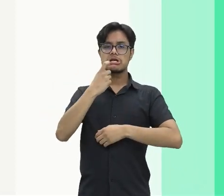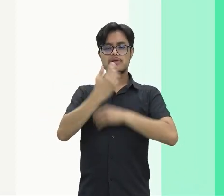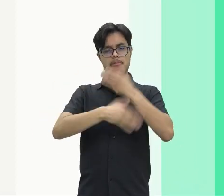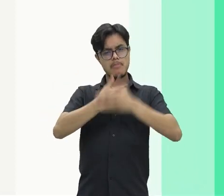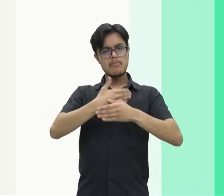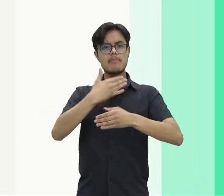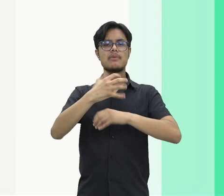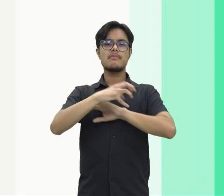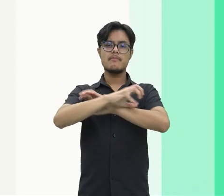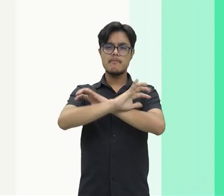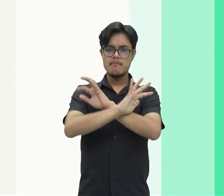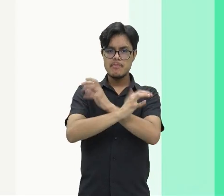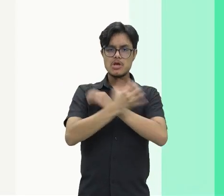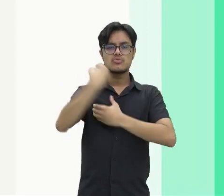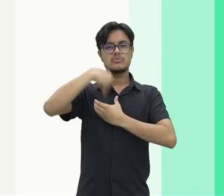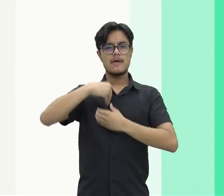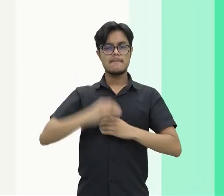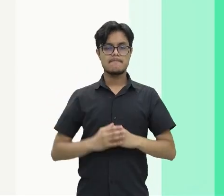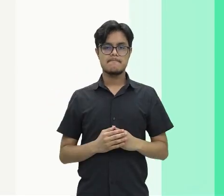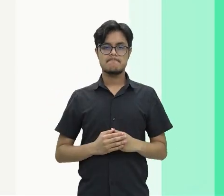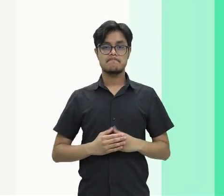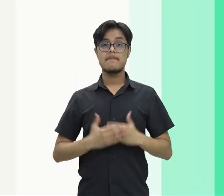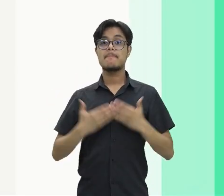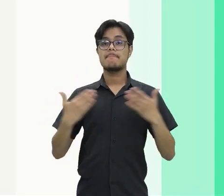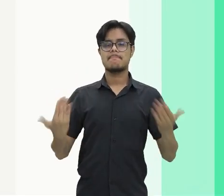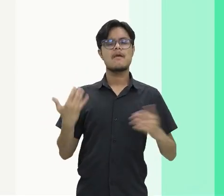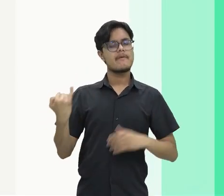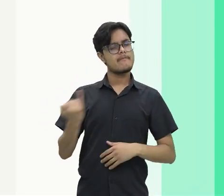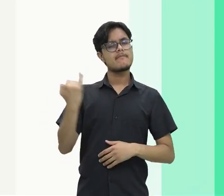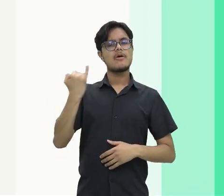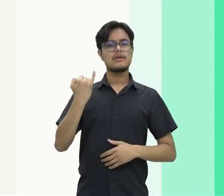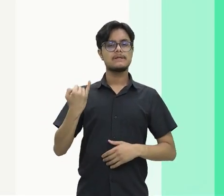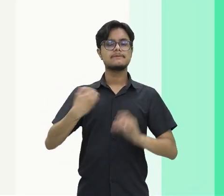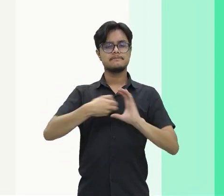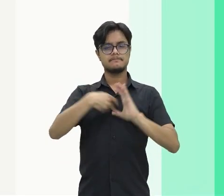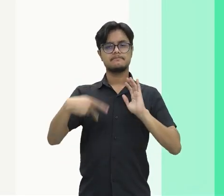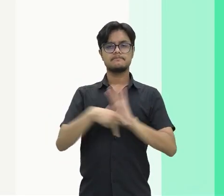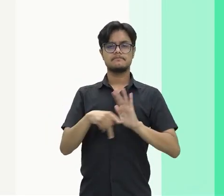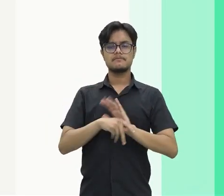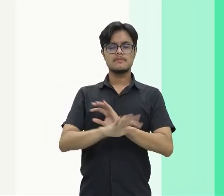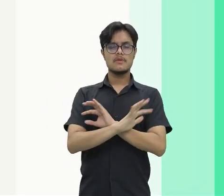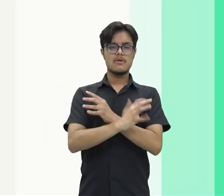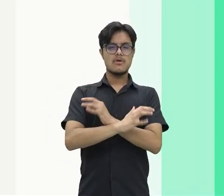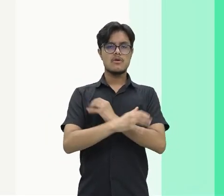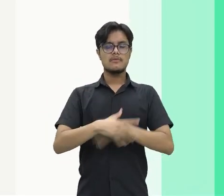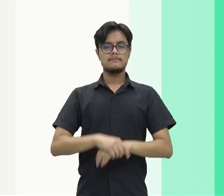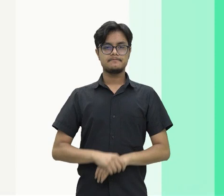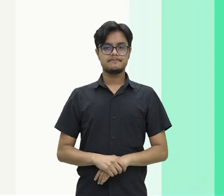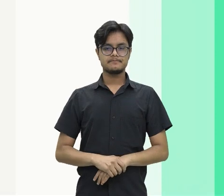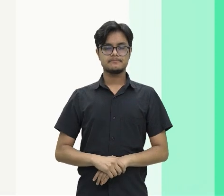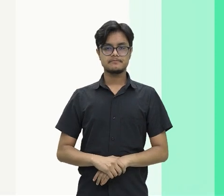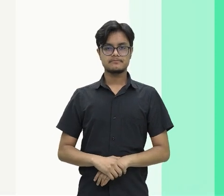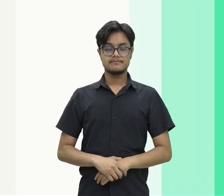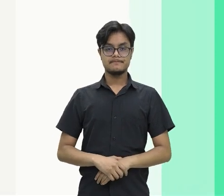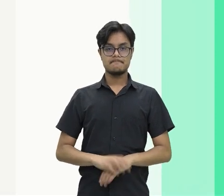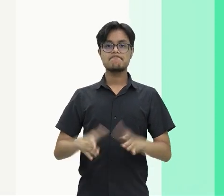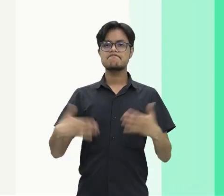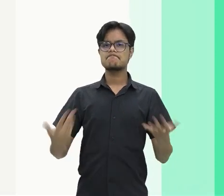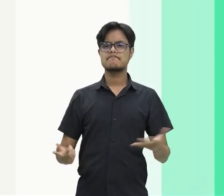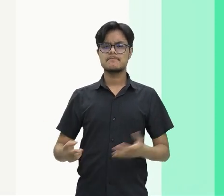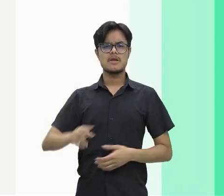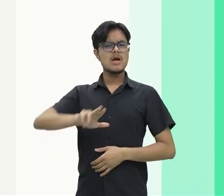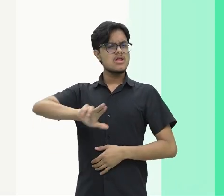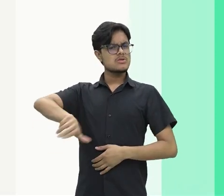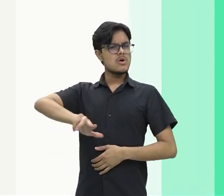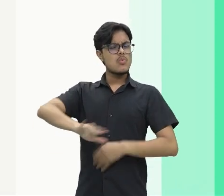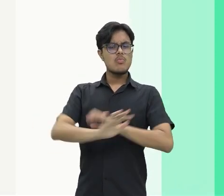produzidas lá nos ossos, tá bom? Então essas são algumas das funções ali do sistema esquelético, né, dos ossos, lembrando que não são